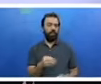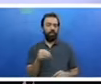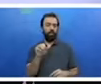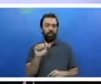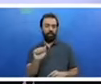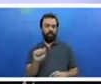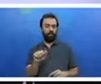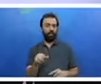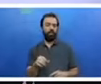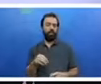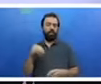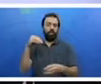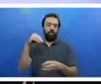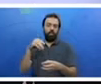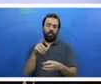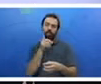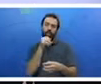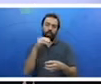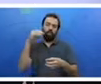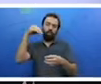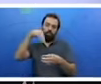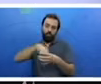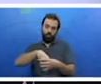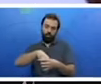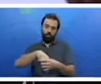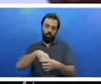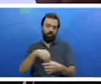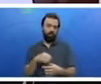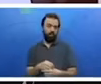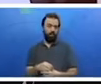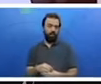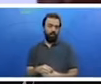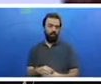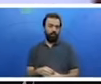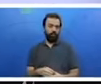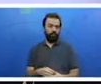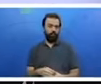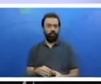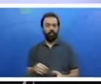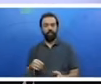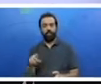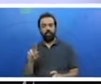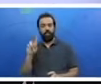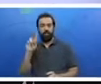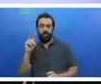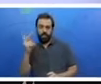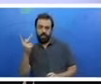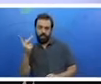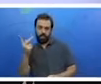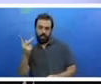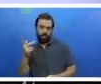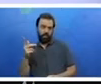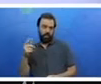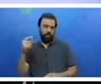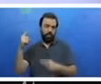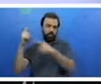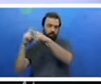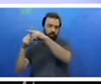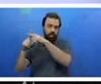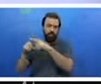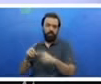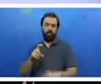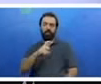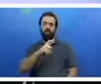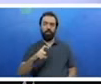água, ocorre então a dissociação. Essa quantidade de hidrogênios, ela vem aqui para frente, é a representação